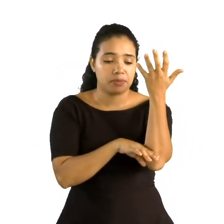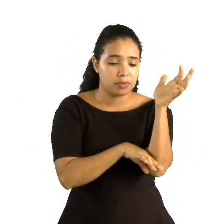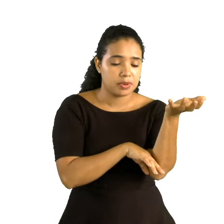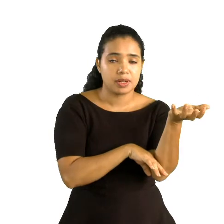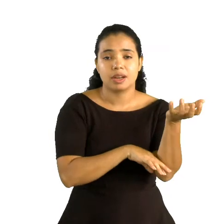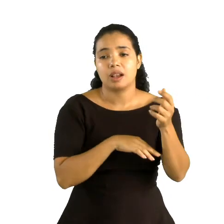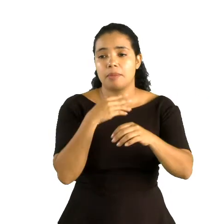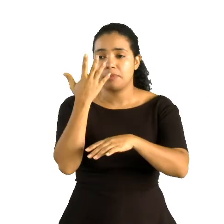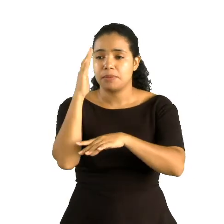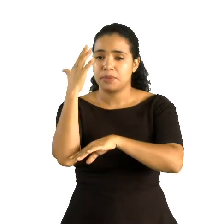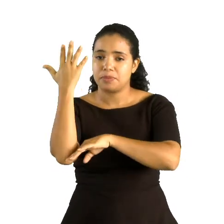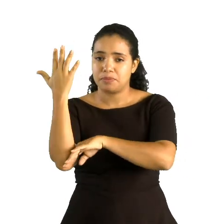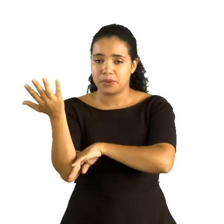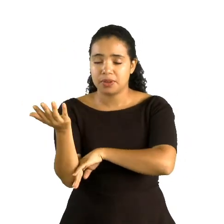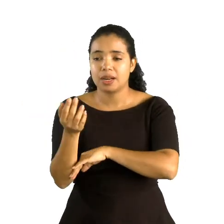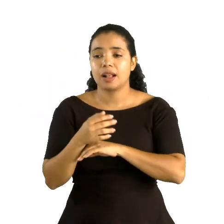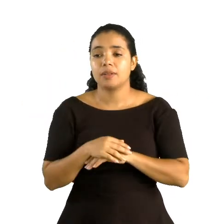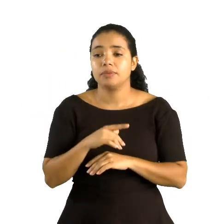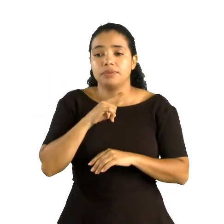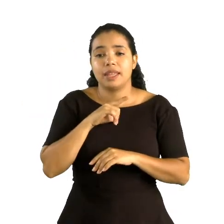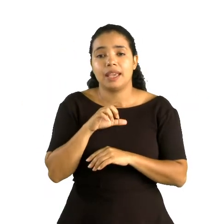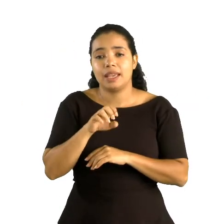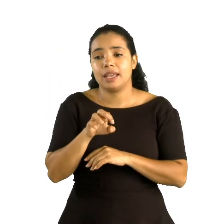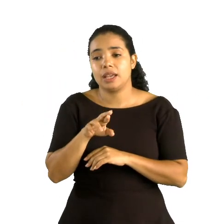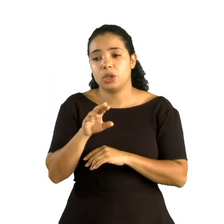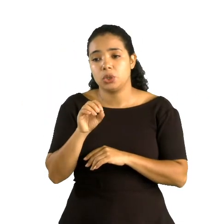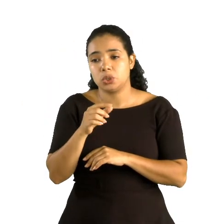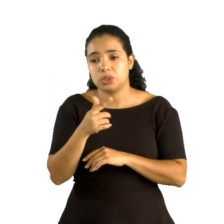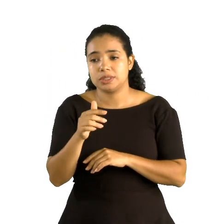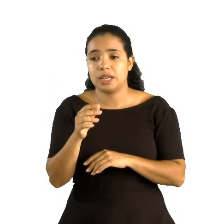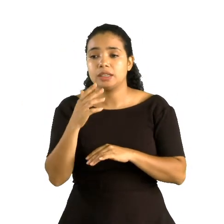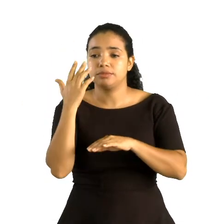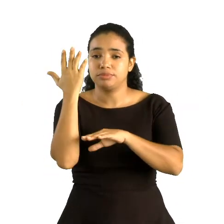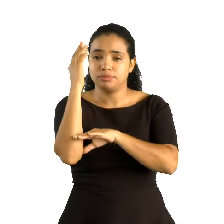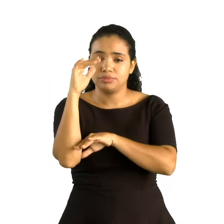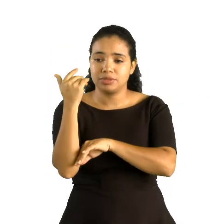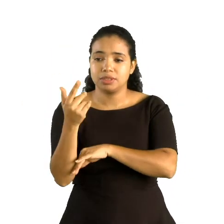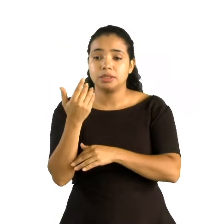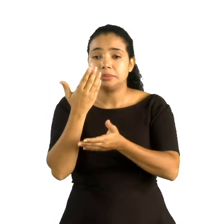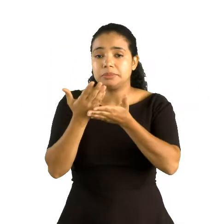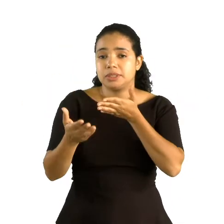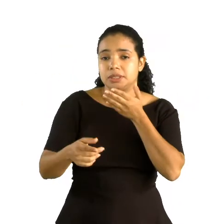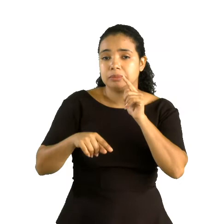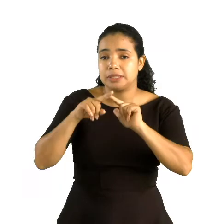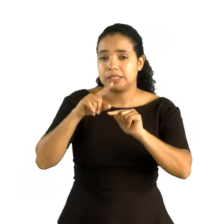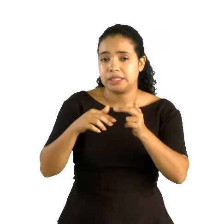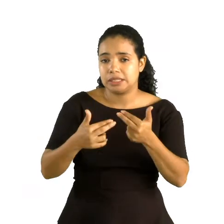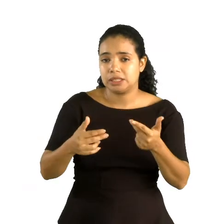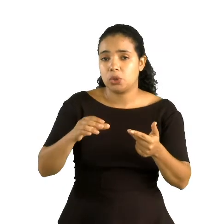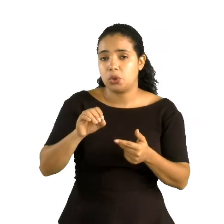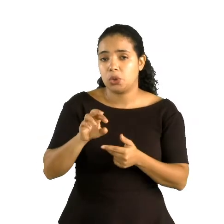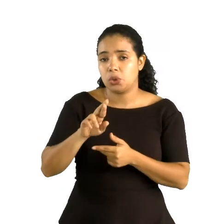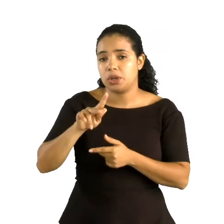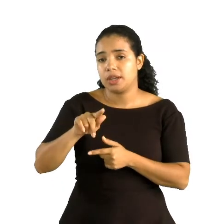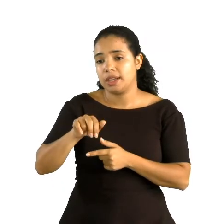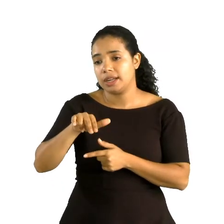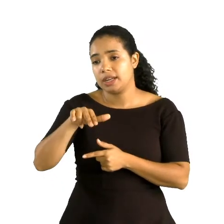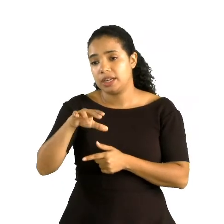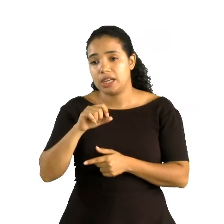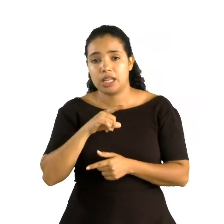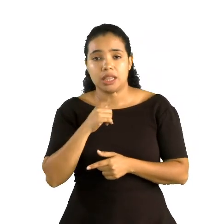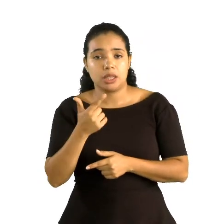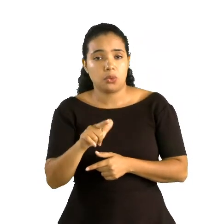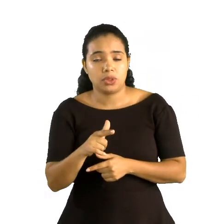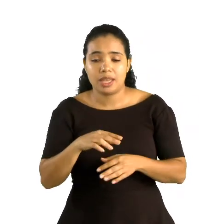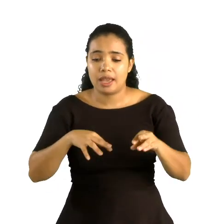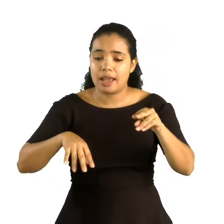da erosão. O solo perde mata, perde matéria orgânica, porque ele não tem mais árvores, ele não tem mais